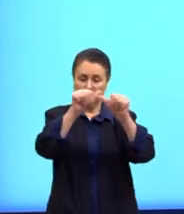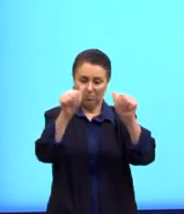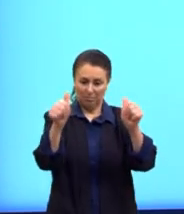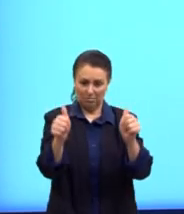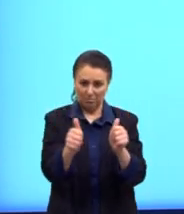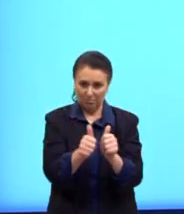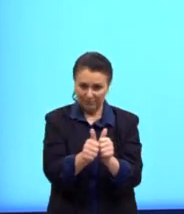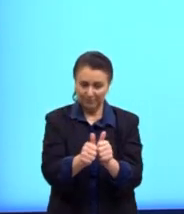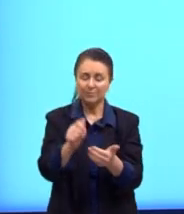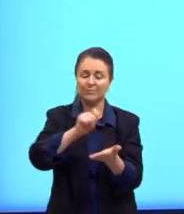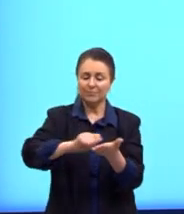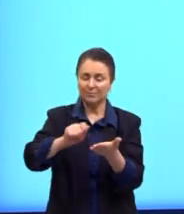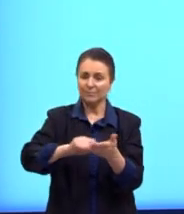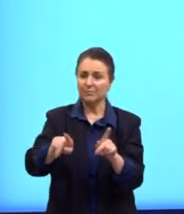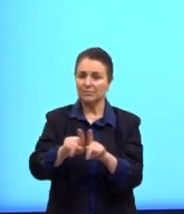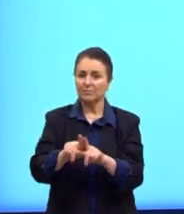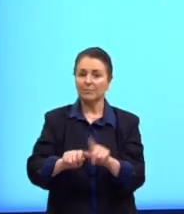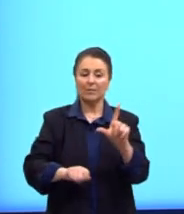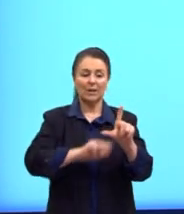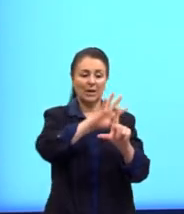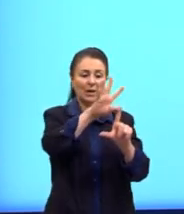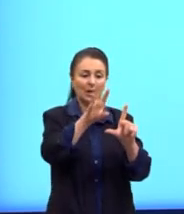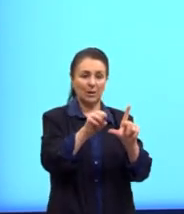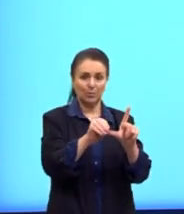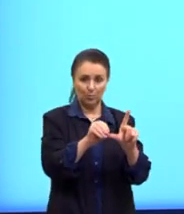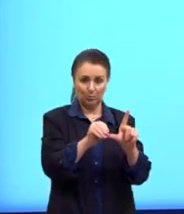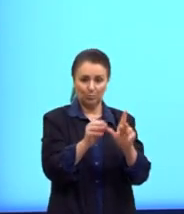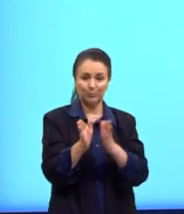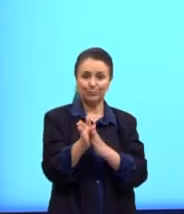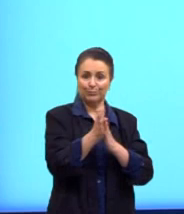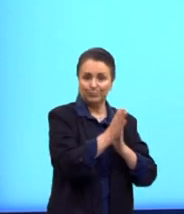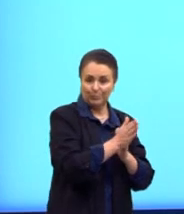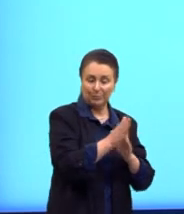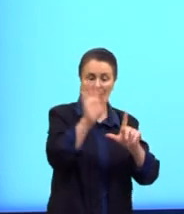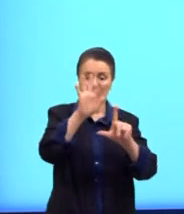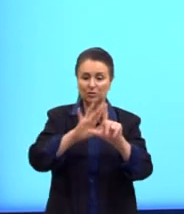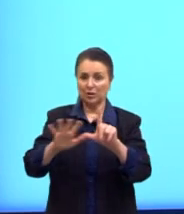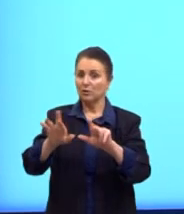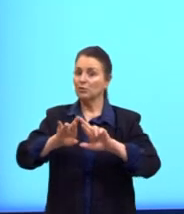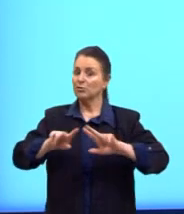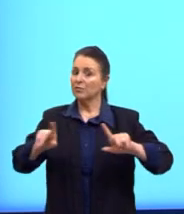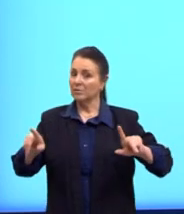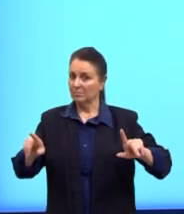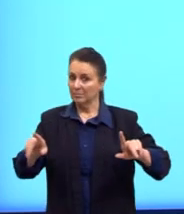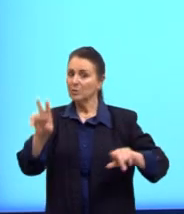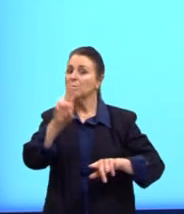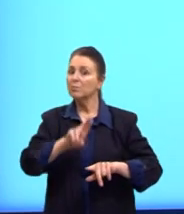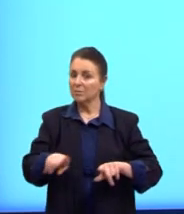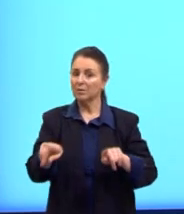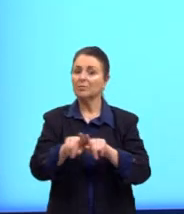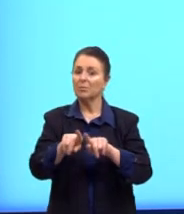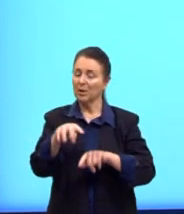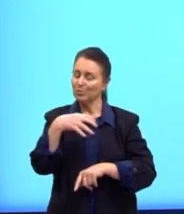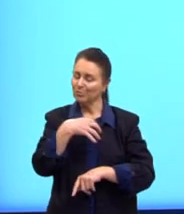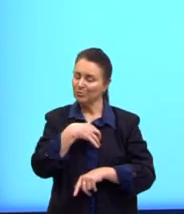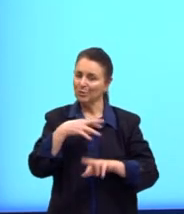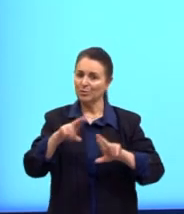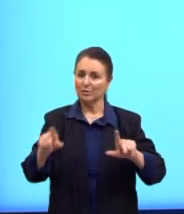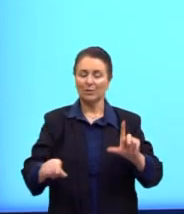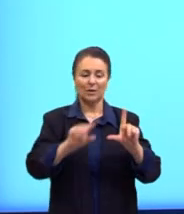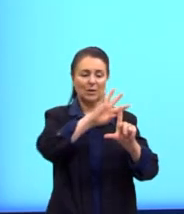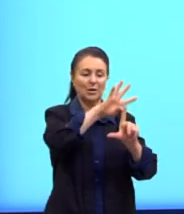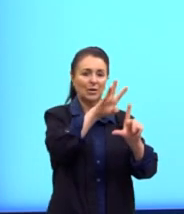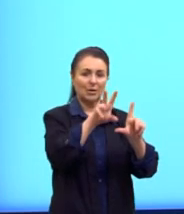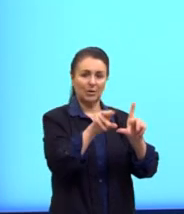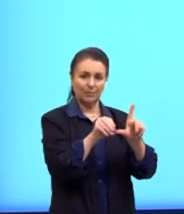como um recurso gráfico cartões são diferentes e aplicados também de maneira diferenciada enquanto o cartão é